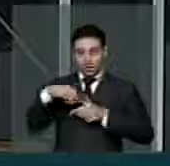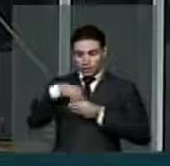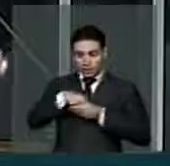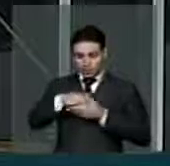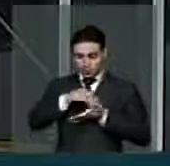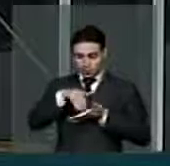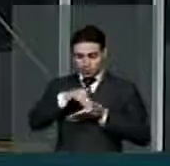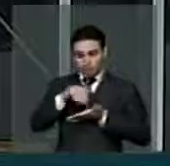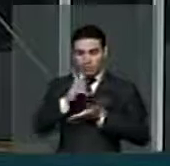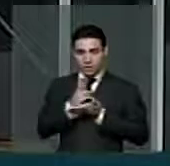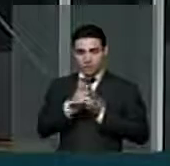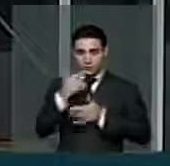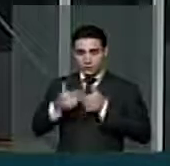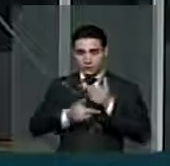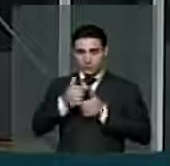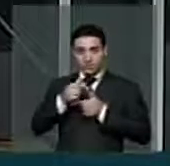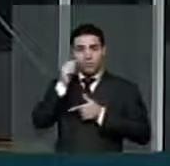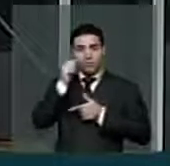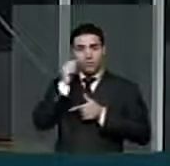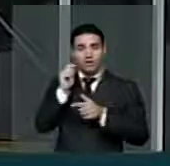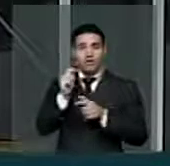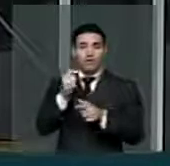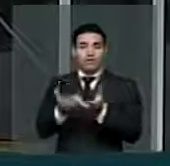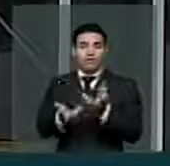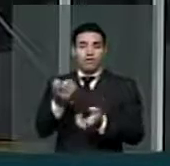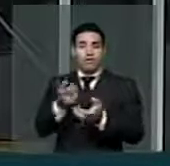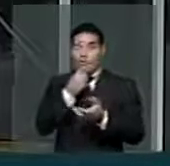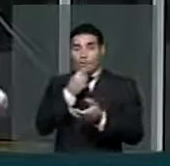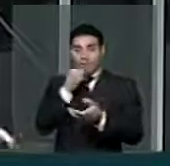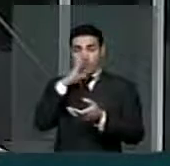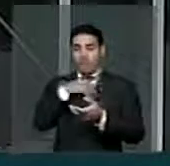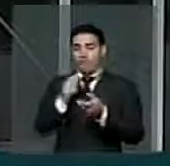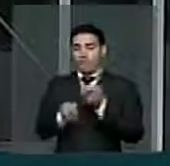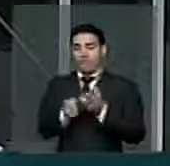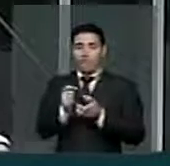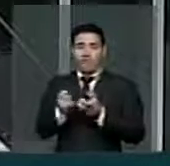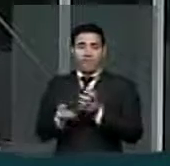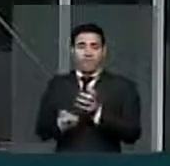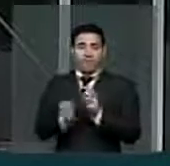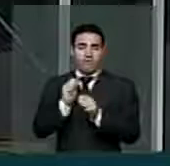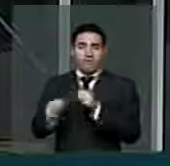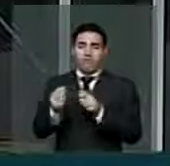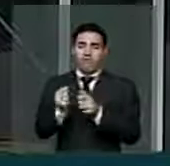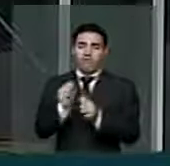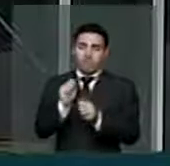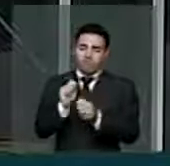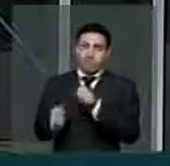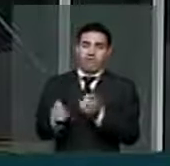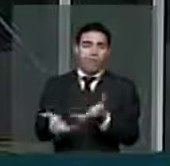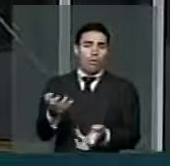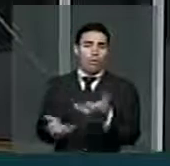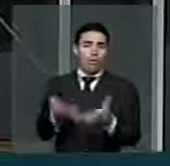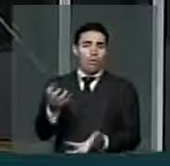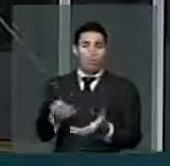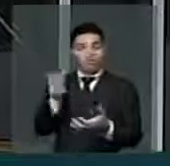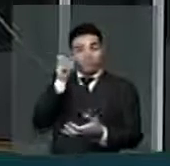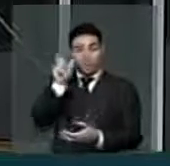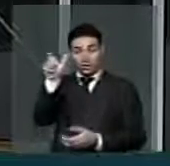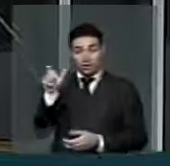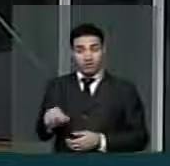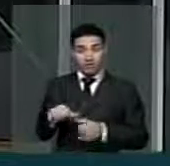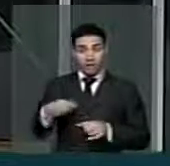E ele ateou fogo ao seu corpo. Cíntia foi queimada viva.